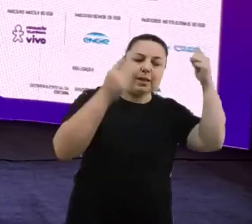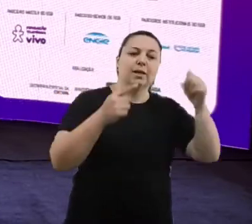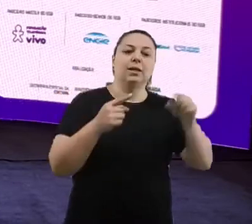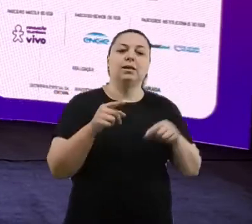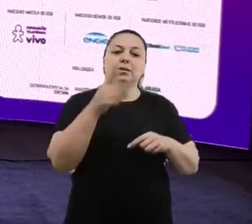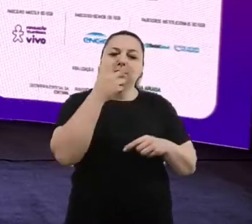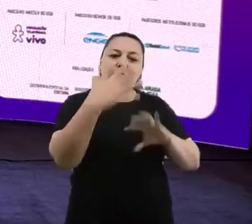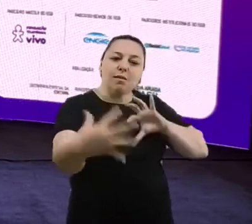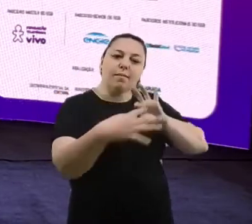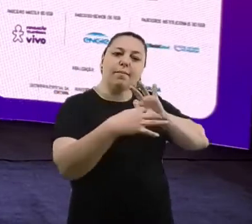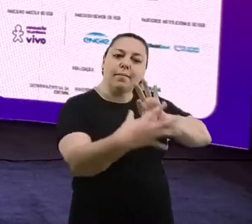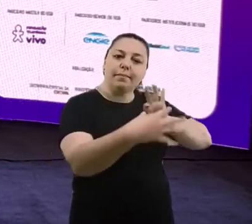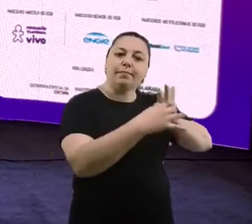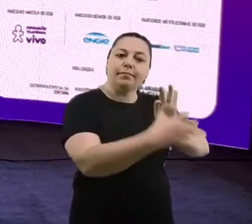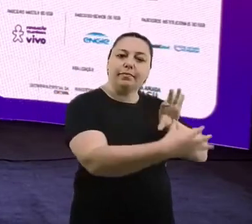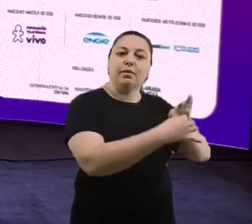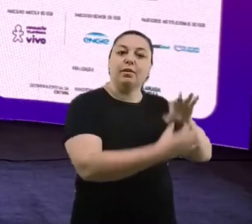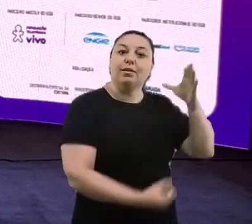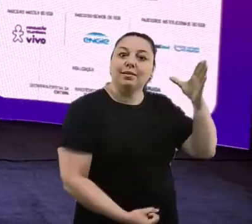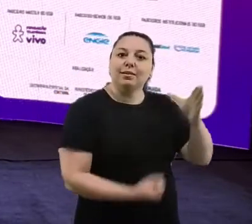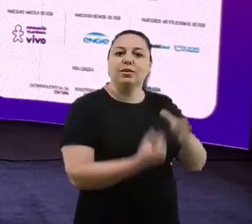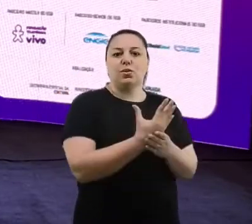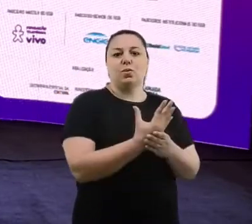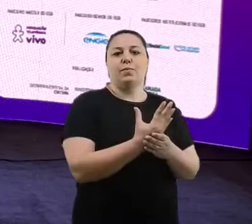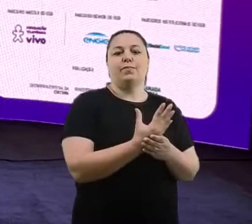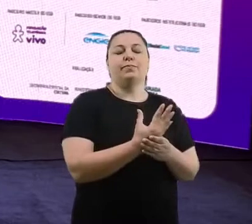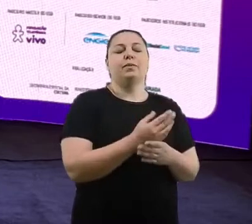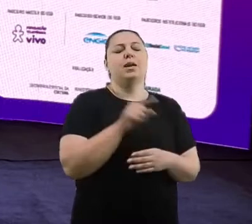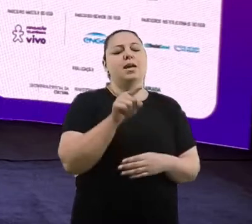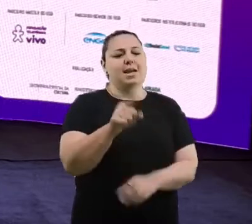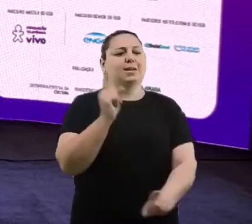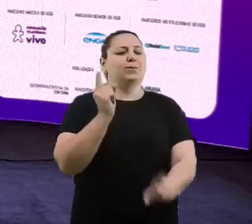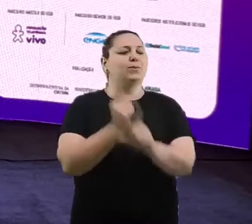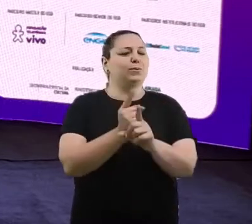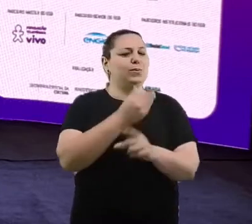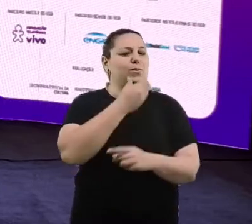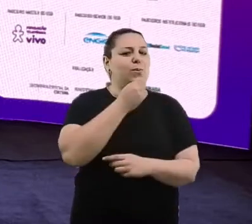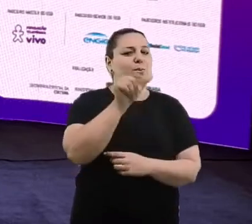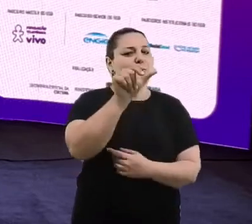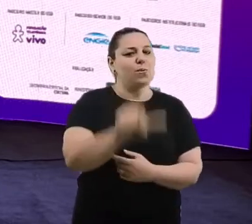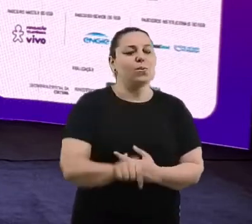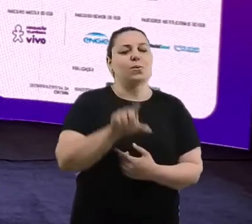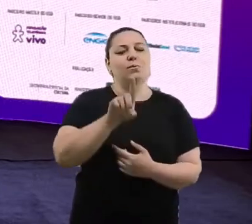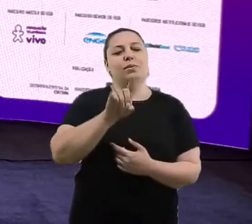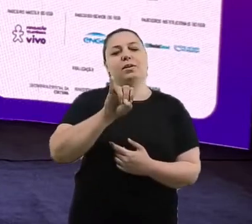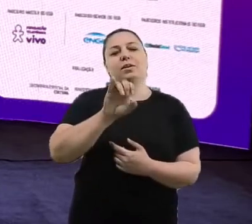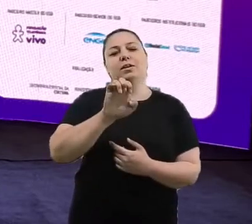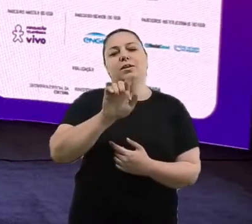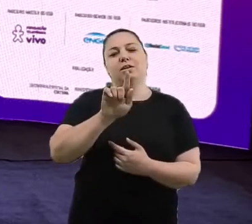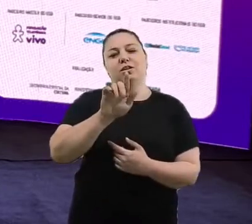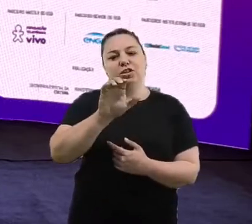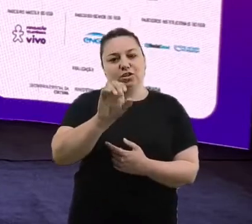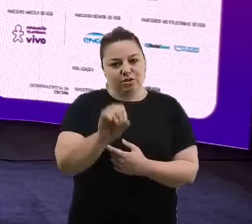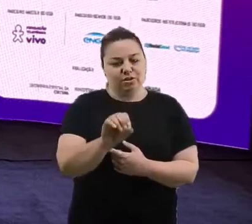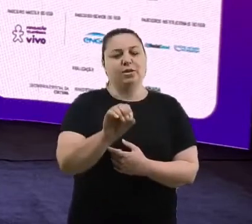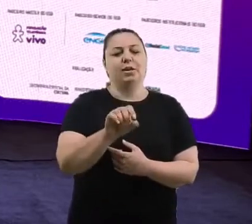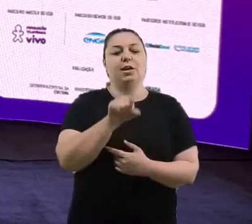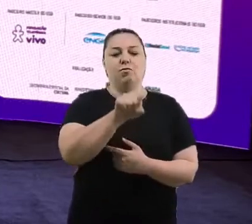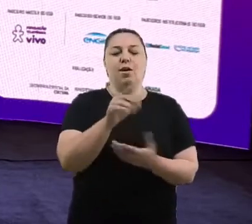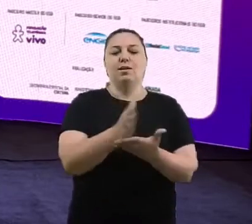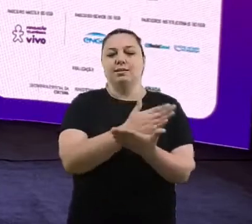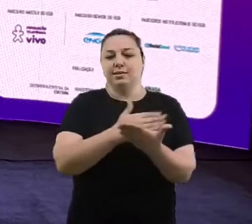Então, ele encontrou o Diego Dota, que é nosso cofundador também, O Diego é um designer aqui